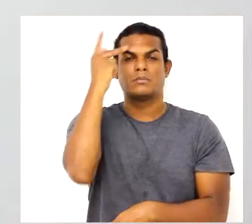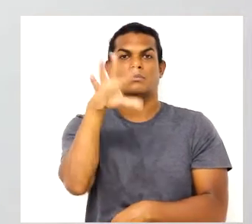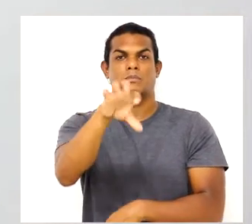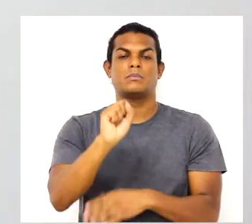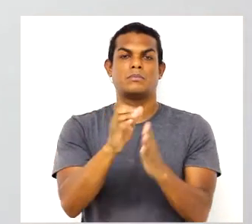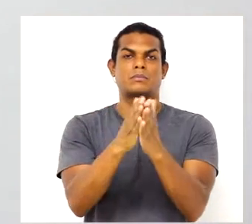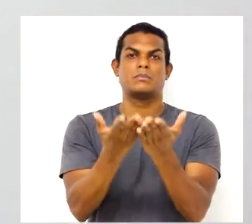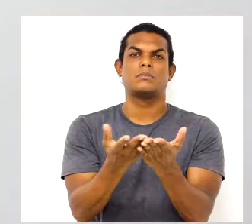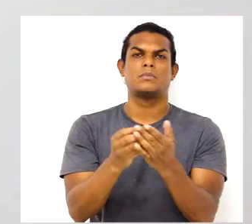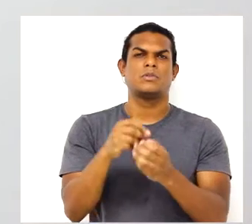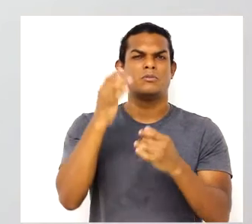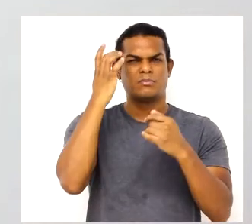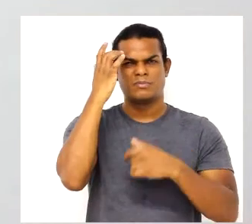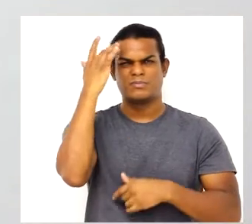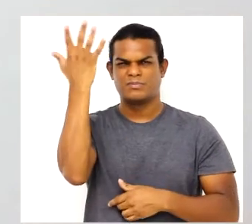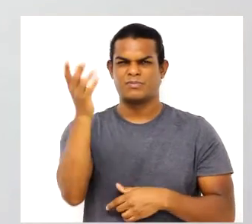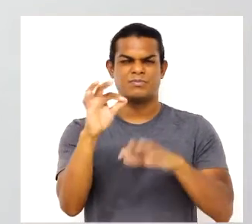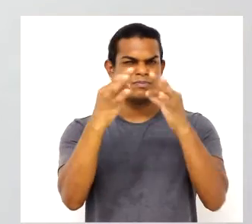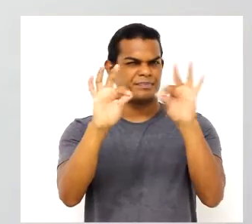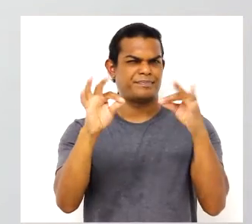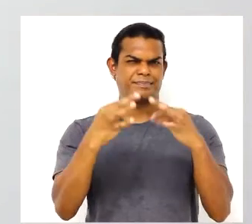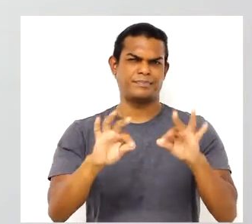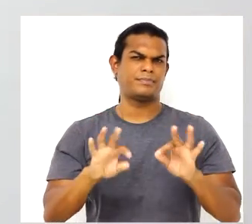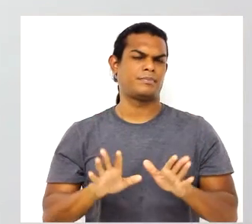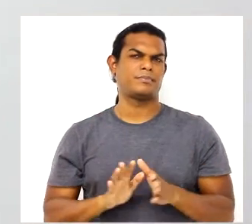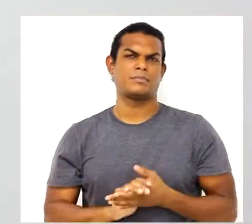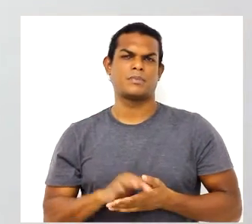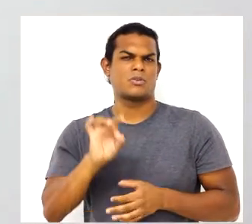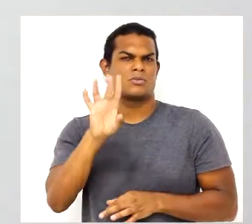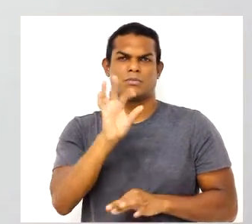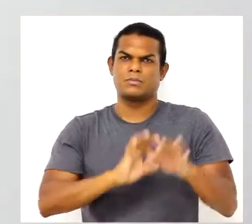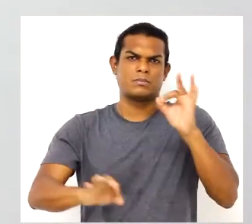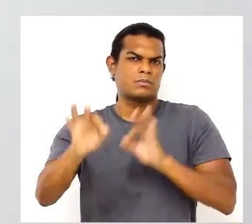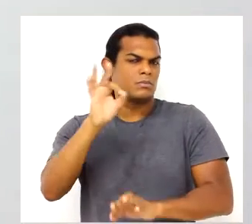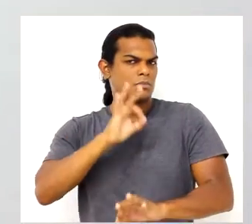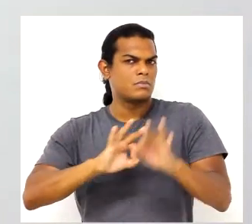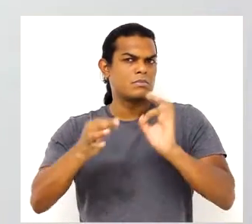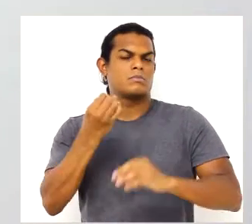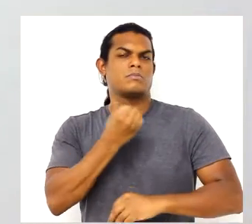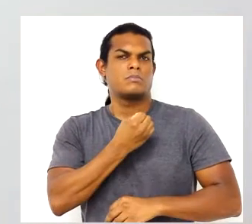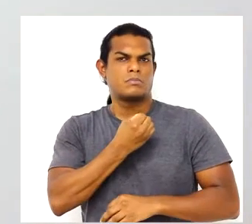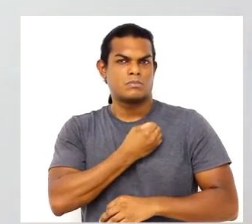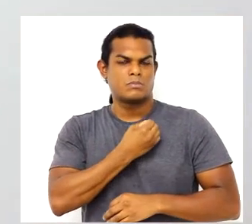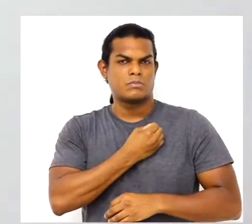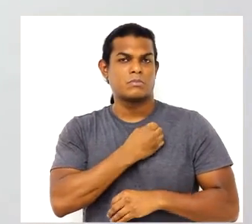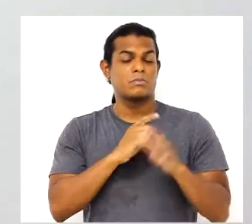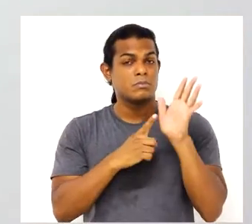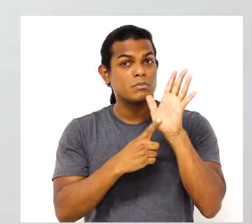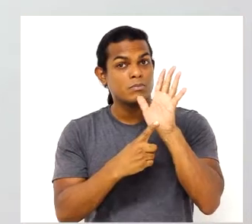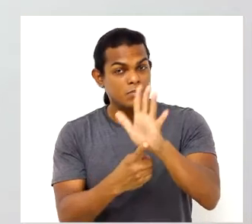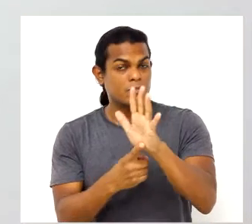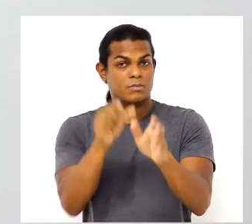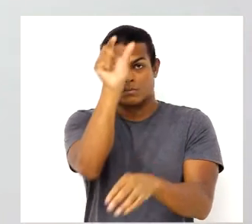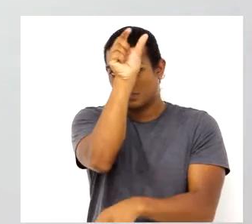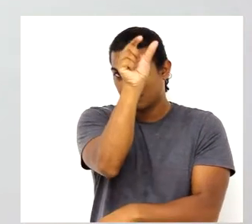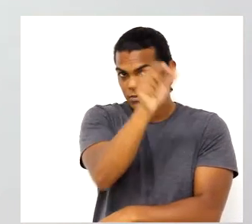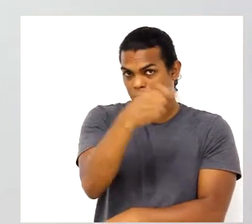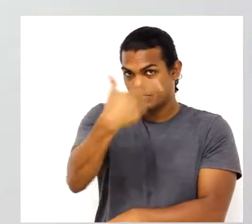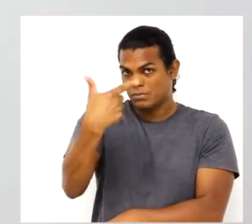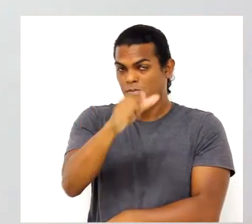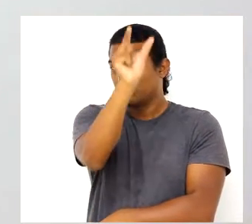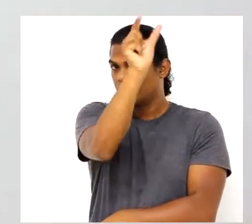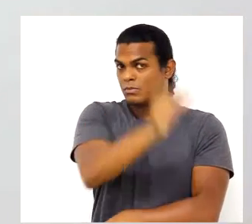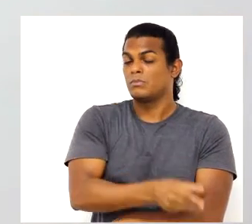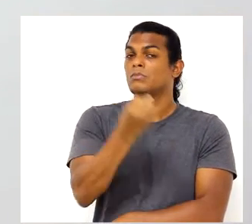fazer a tabela de distribuição de frequência. Basta que você ordene e informe na segunda coluna quantas